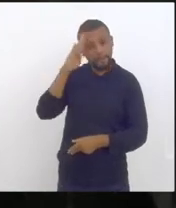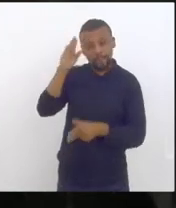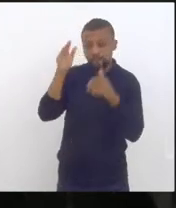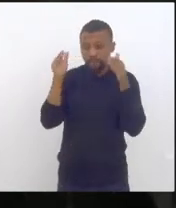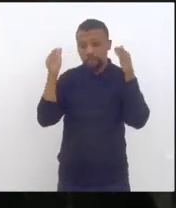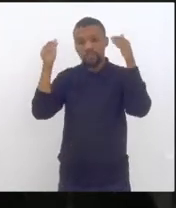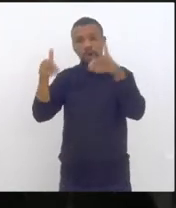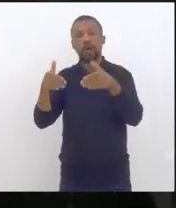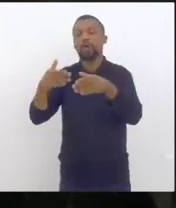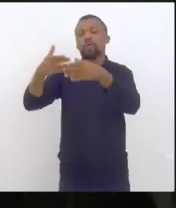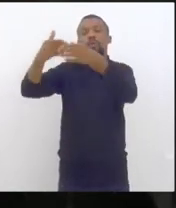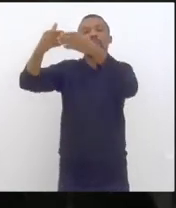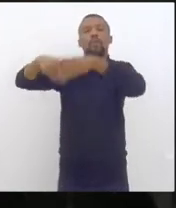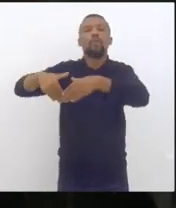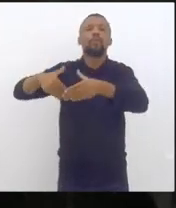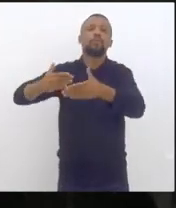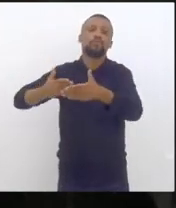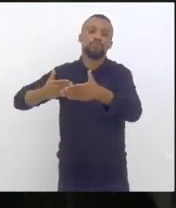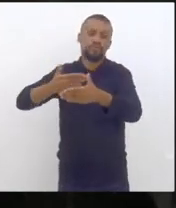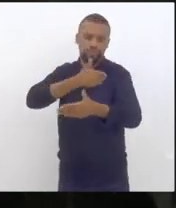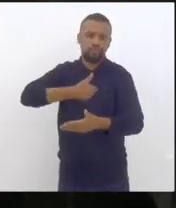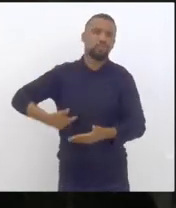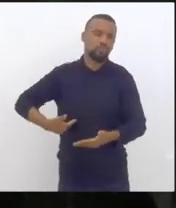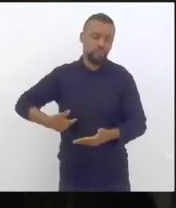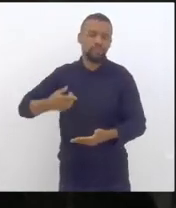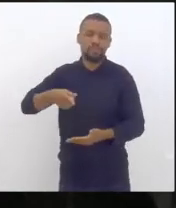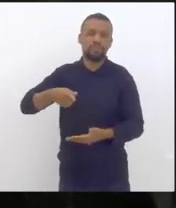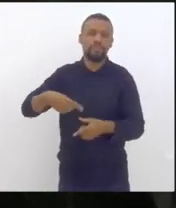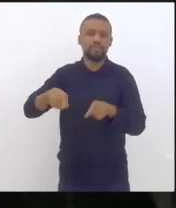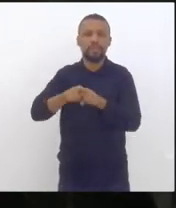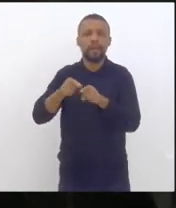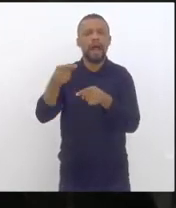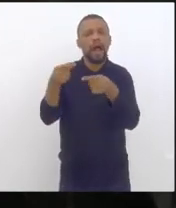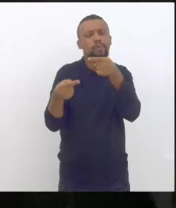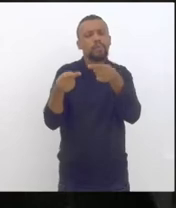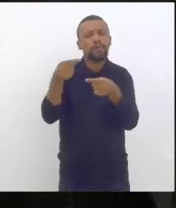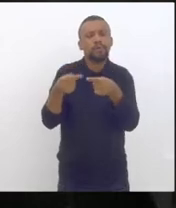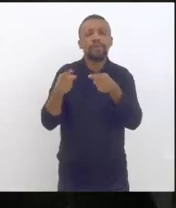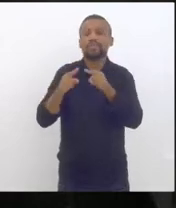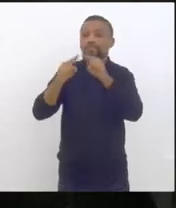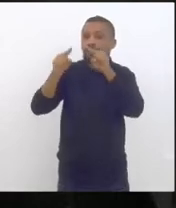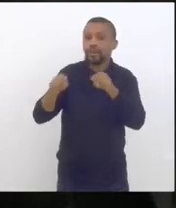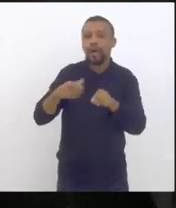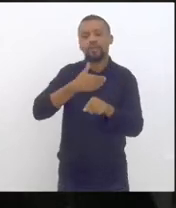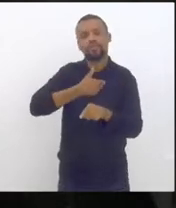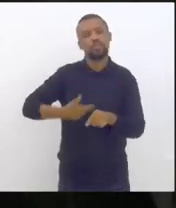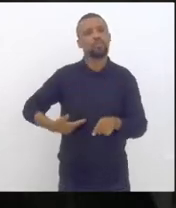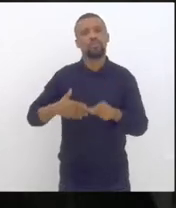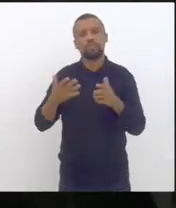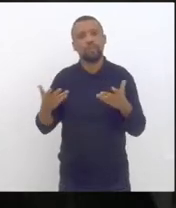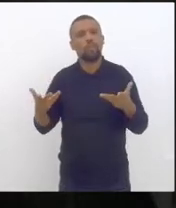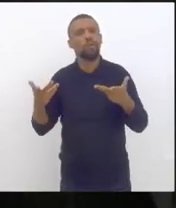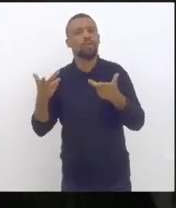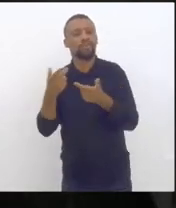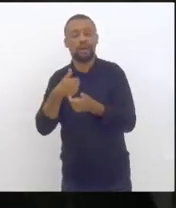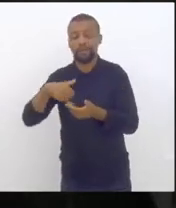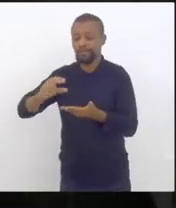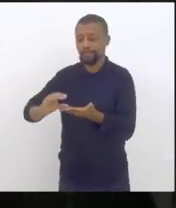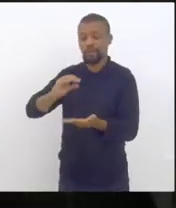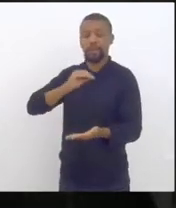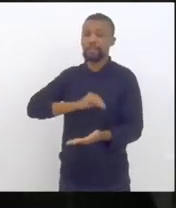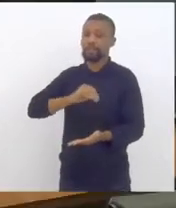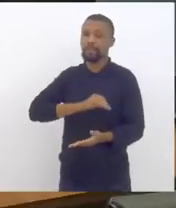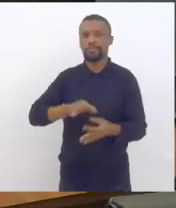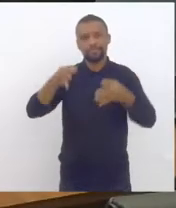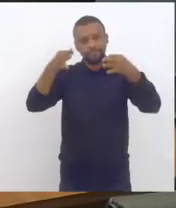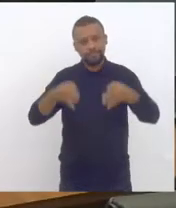no caso concurso público também a política de pessoal qualificado e justamente remunerado Muito